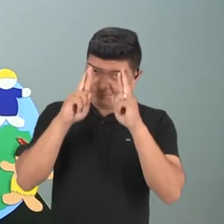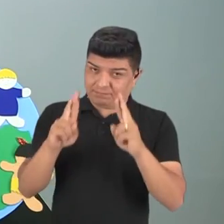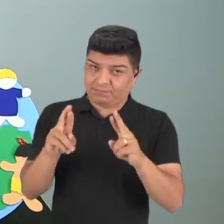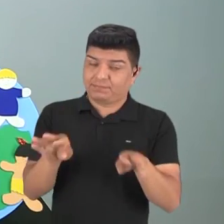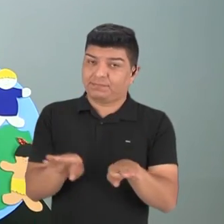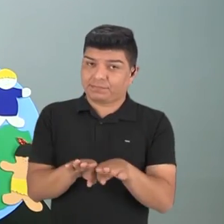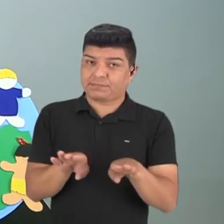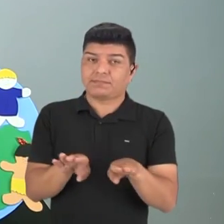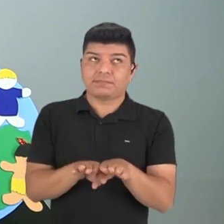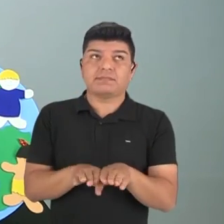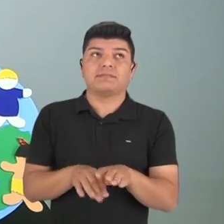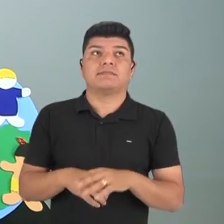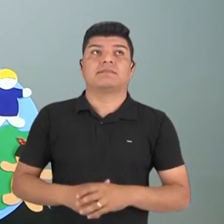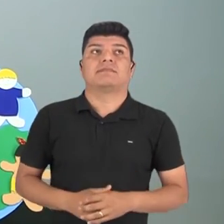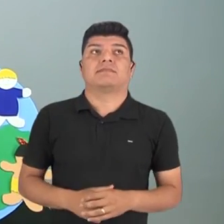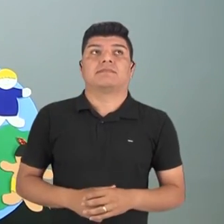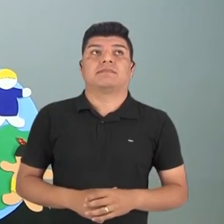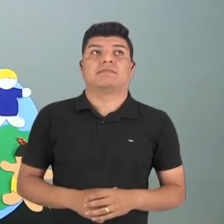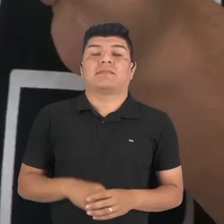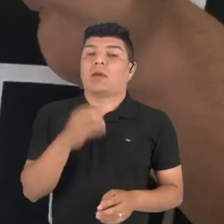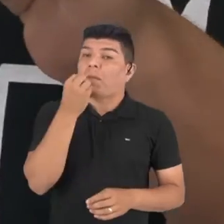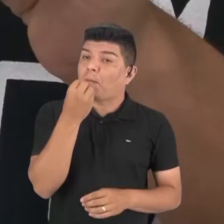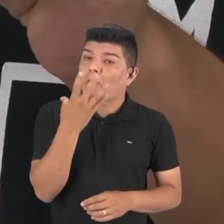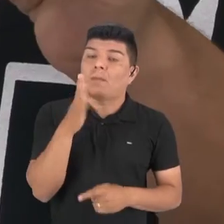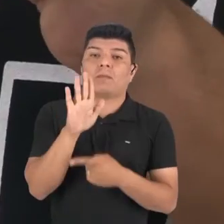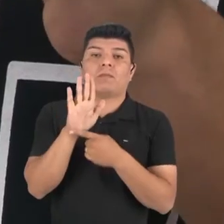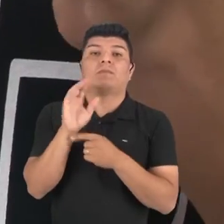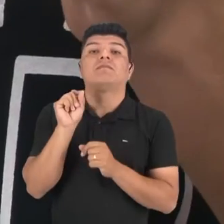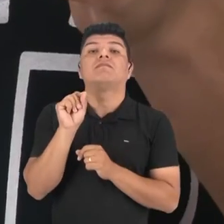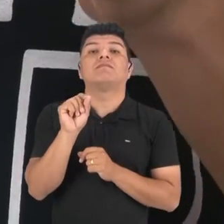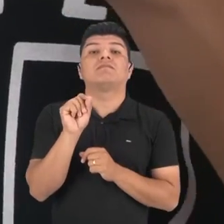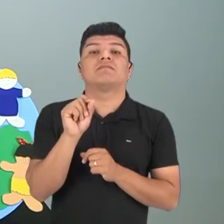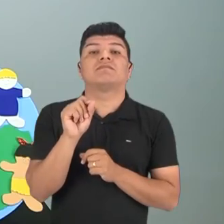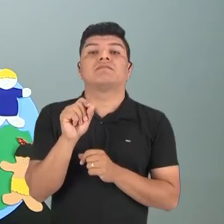desrespeito. E ser bondoso é